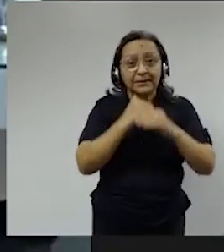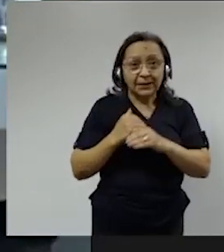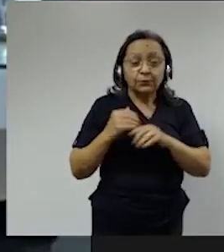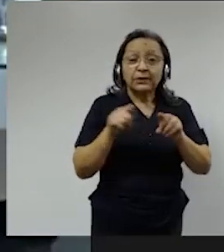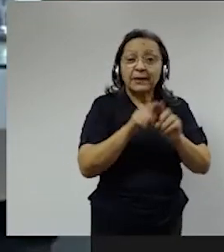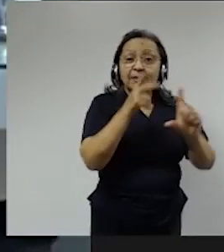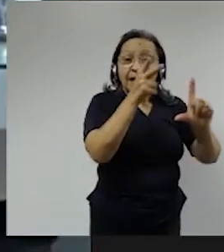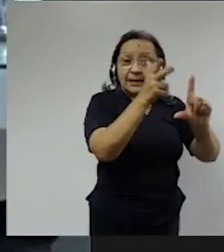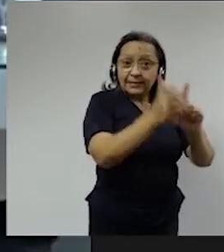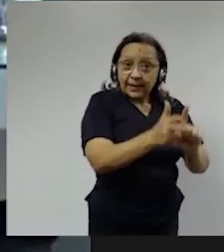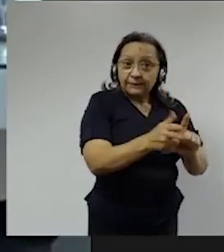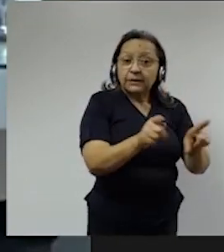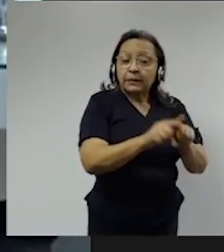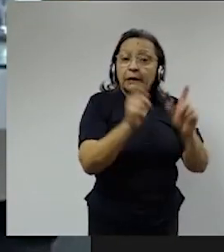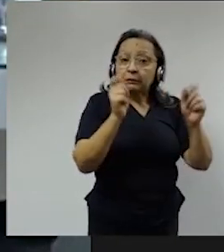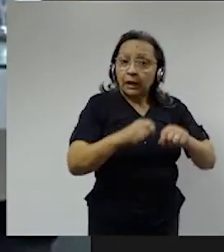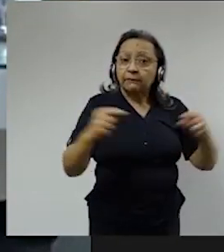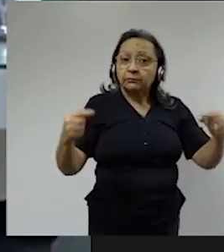haveria também uma discussão